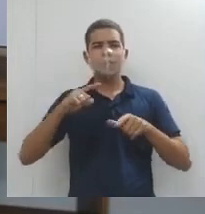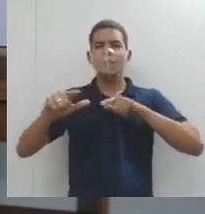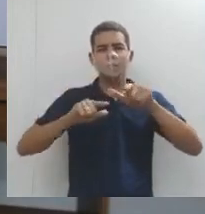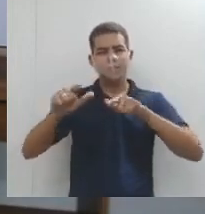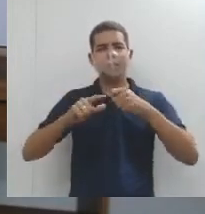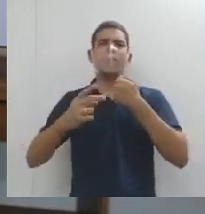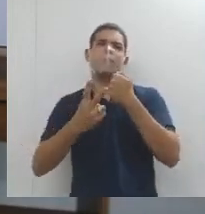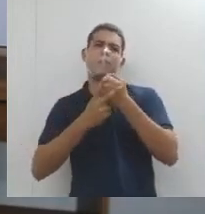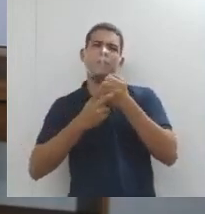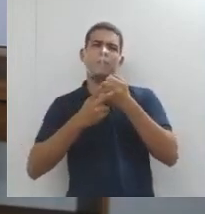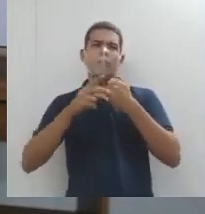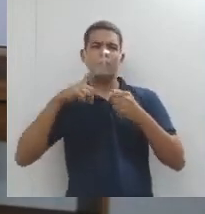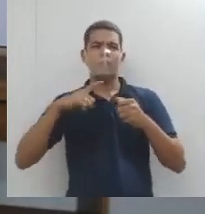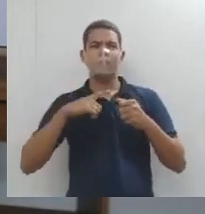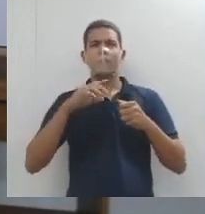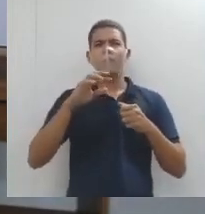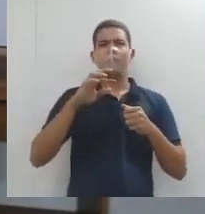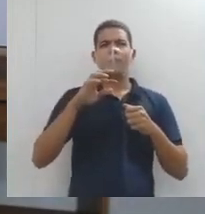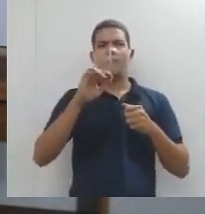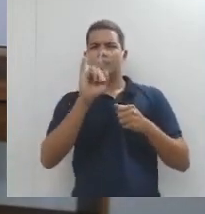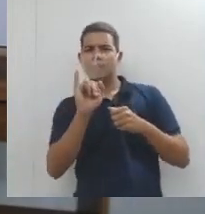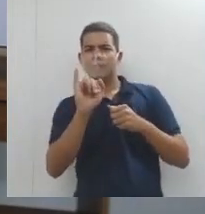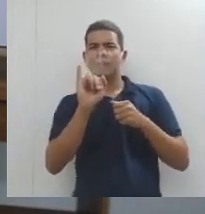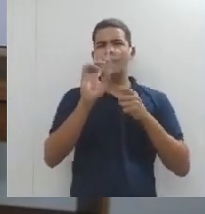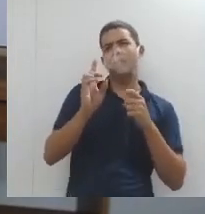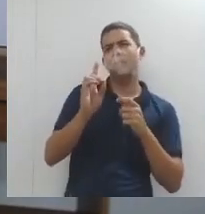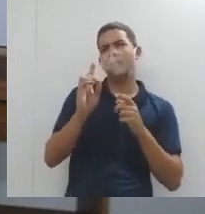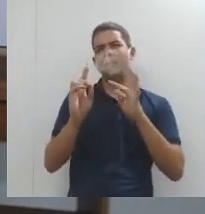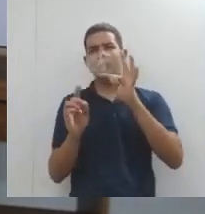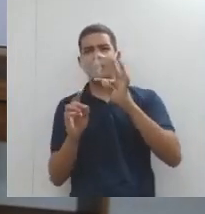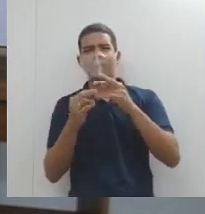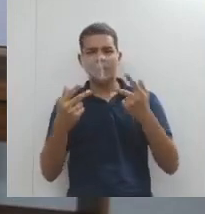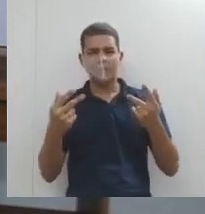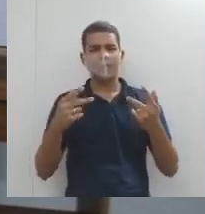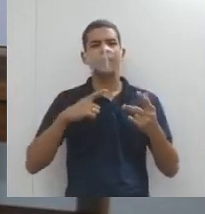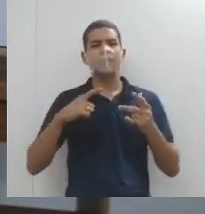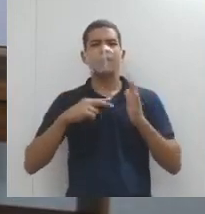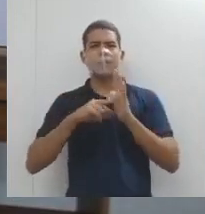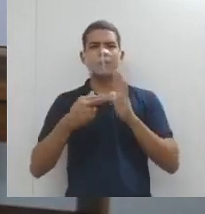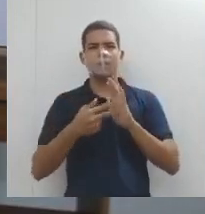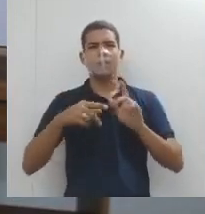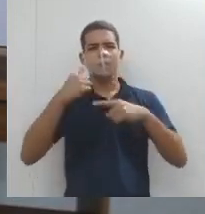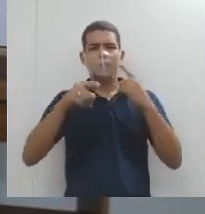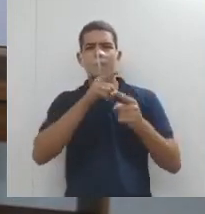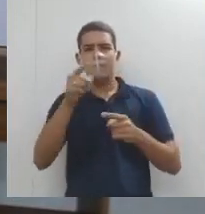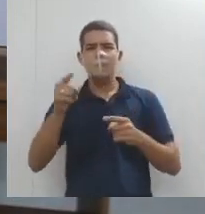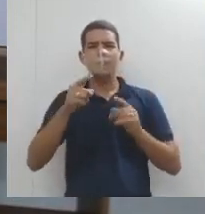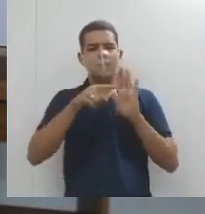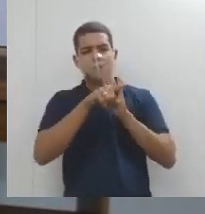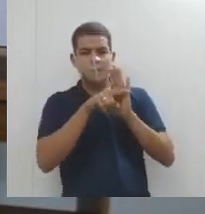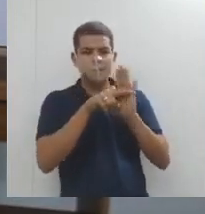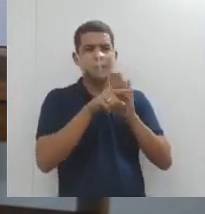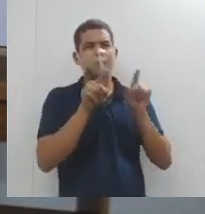verbos nessas transitividades, os intransitivos, transitivos diretos, indiretos, tá bom? Os mais significativos. E o resto vocês vão fazendo a